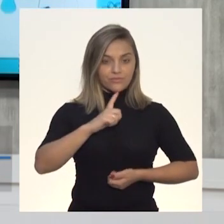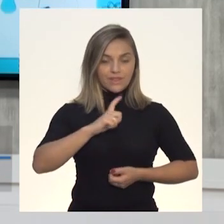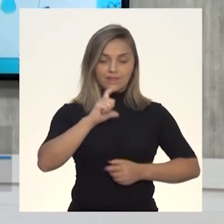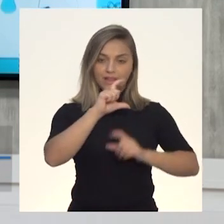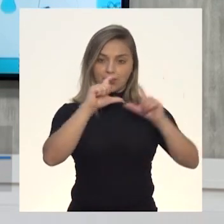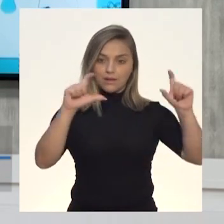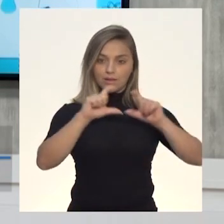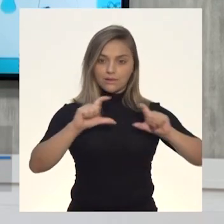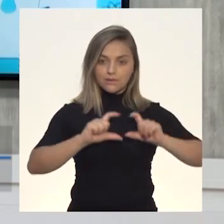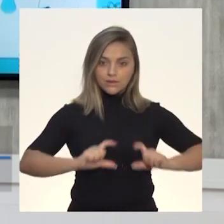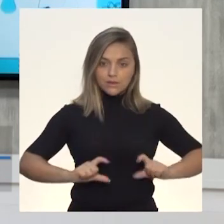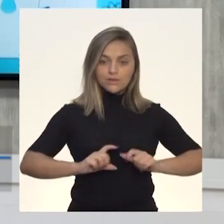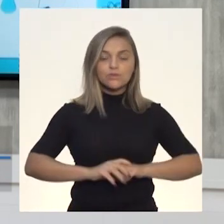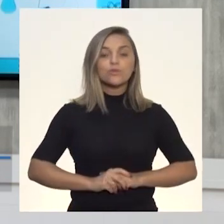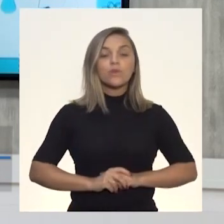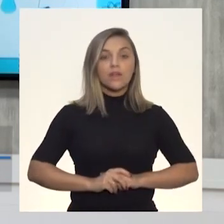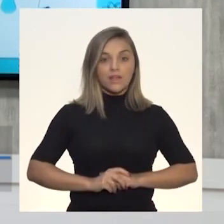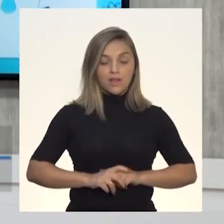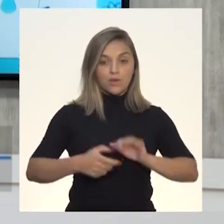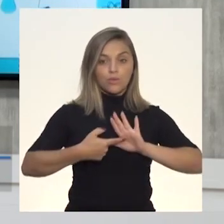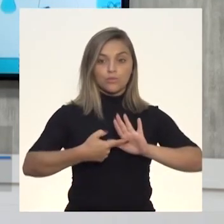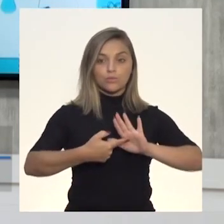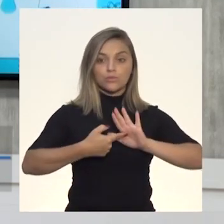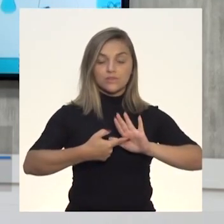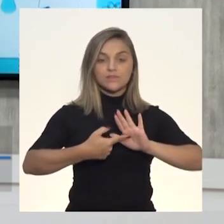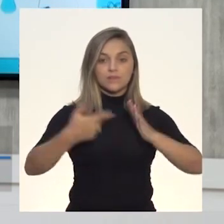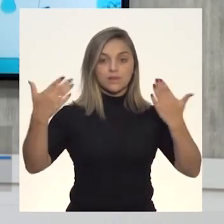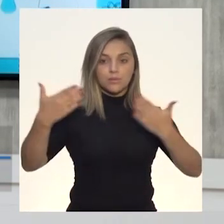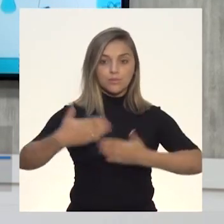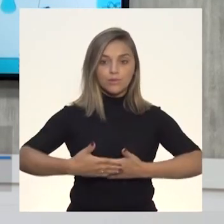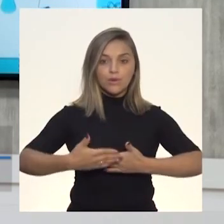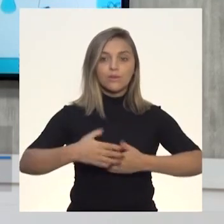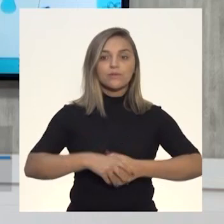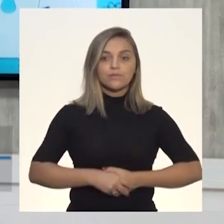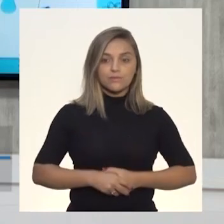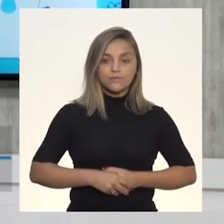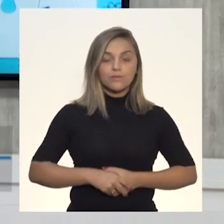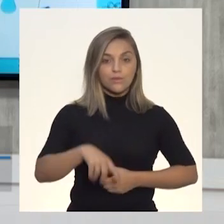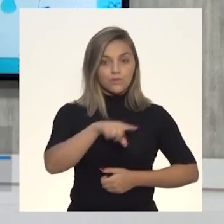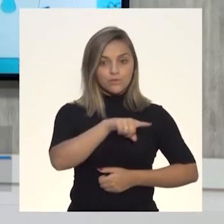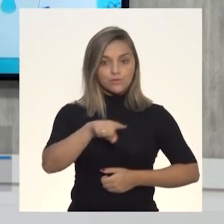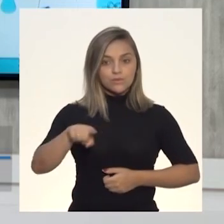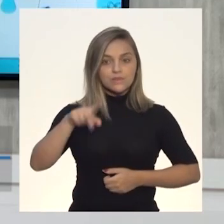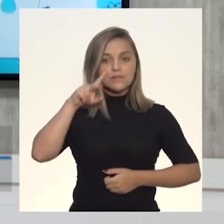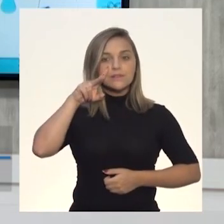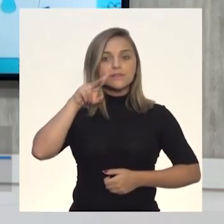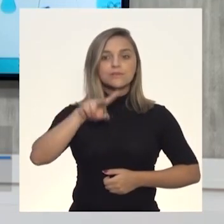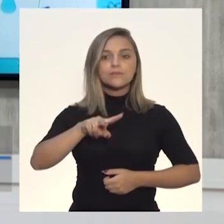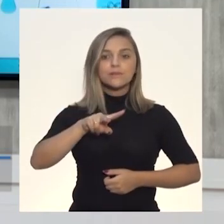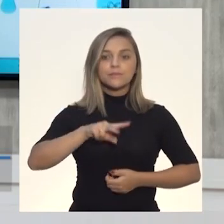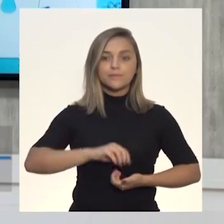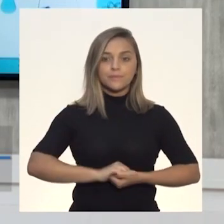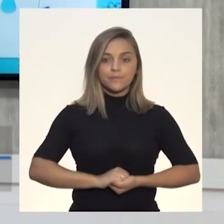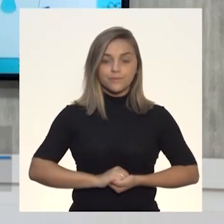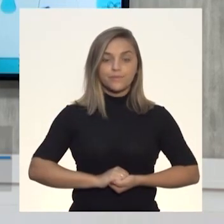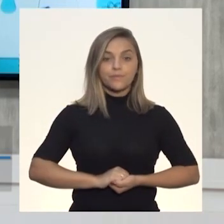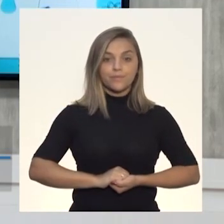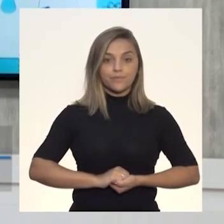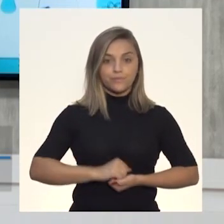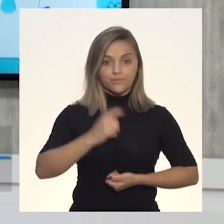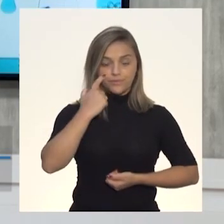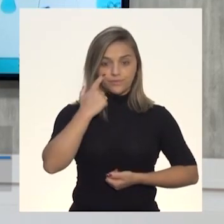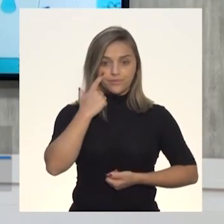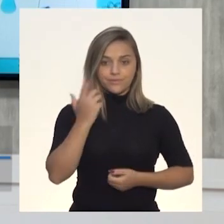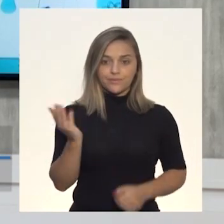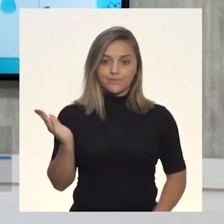coloquei aqui, eu destaquei da prova, mas eu coloquei ele maiorzinho para todos vocês verem. Ó, esses daí, eu extraí exatamente para